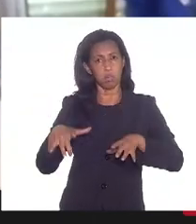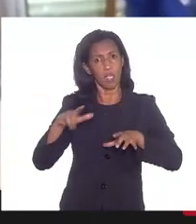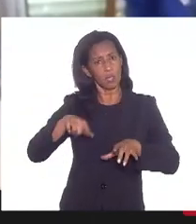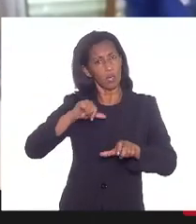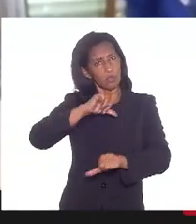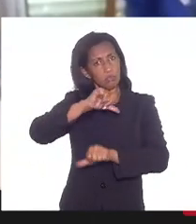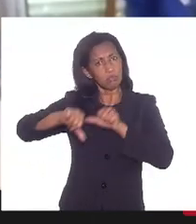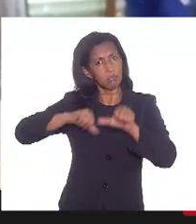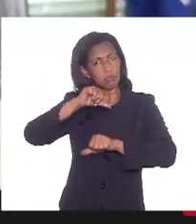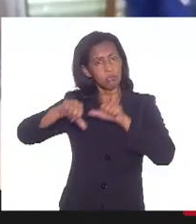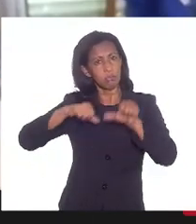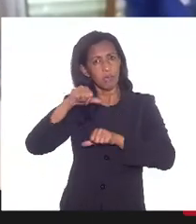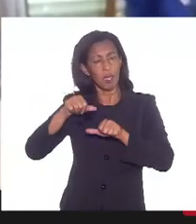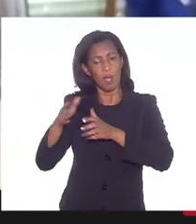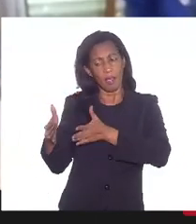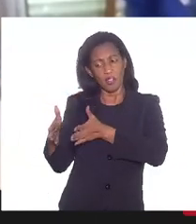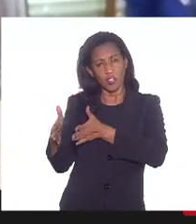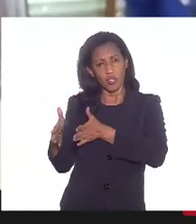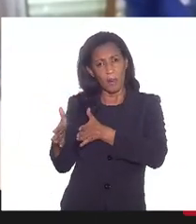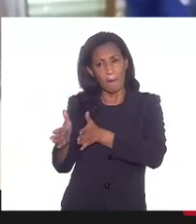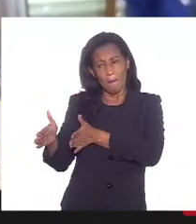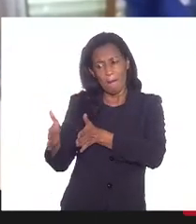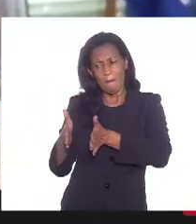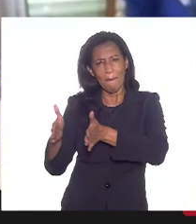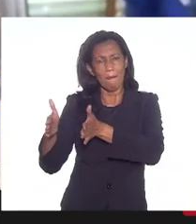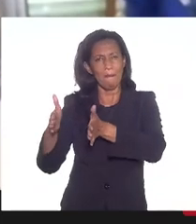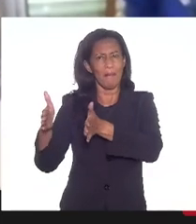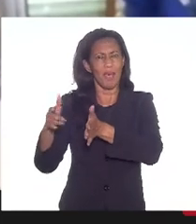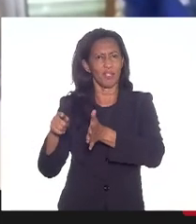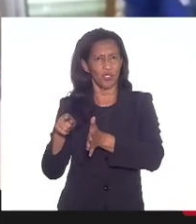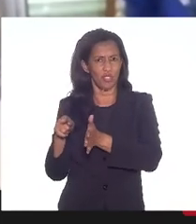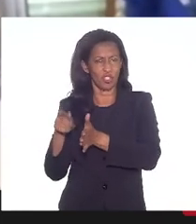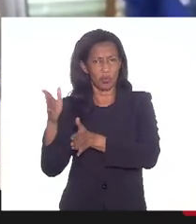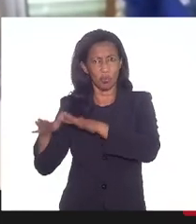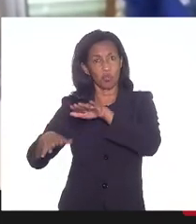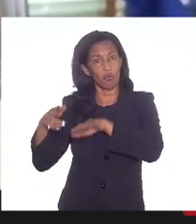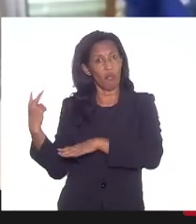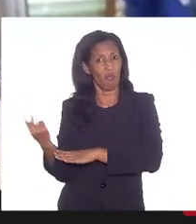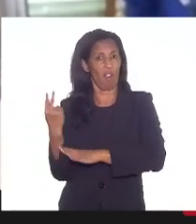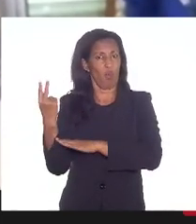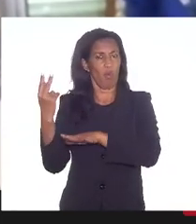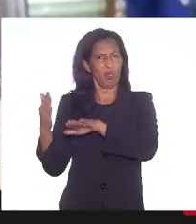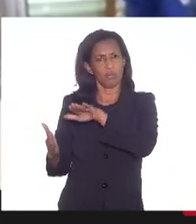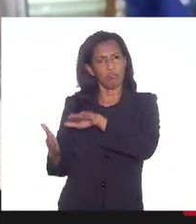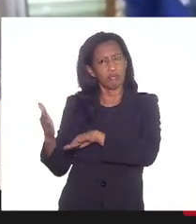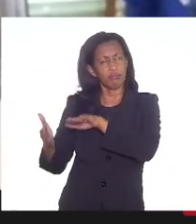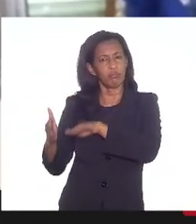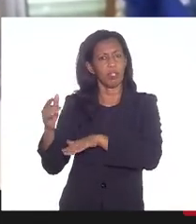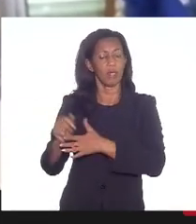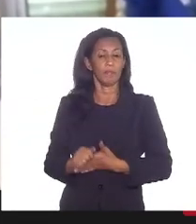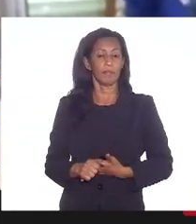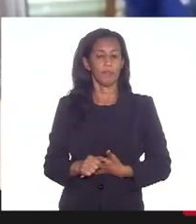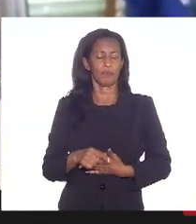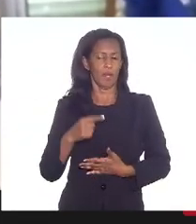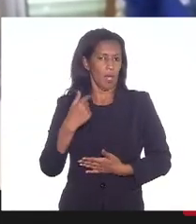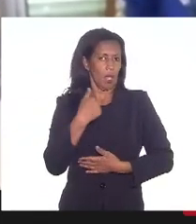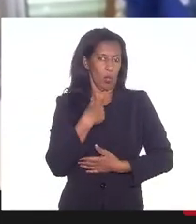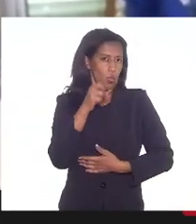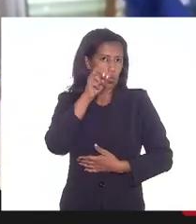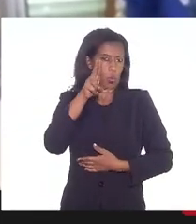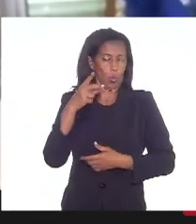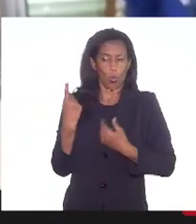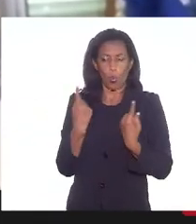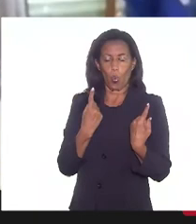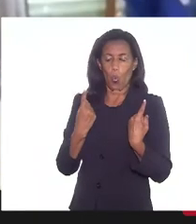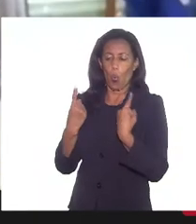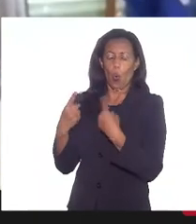inclusive, na ocasião, as margens que as distribuidoras cobravam. Talvez, Silvio, a única coisa que a gente possa divergir, que eu não sou contra,